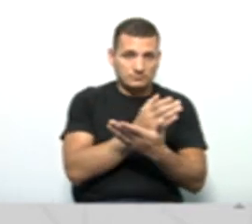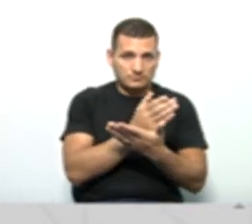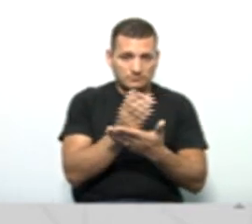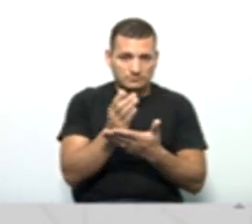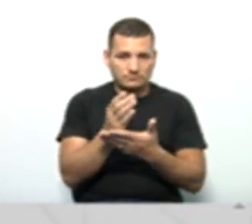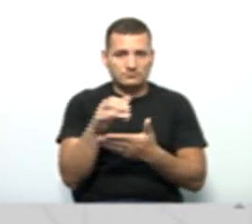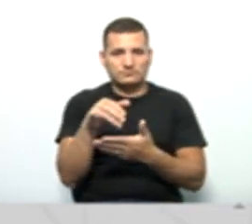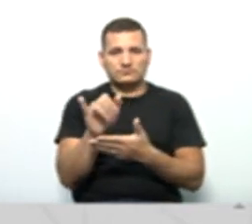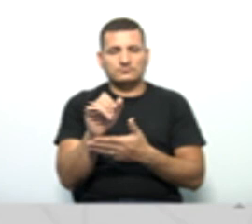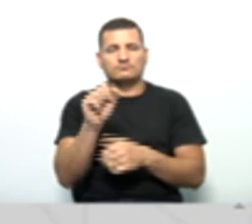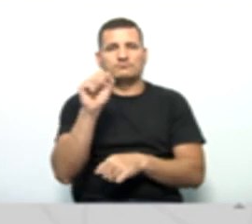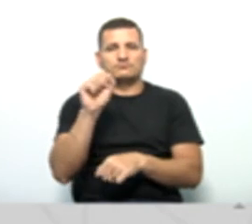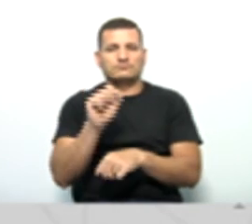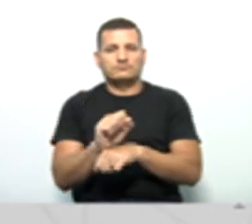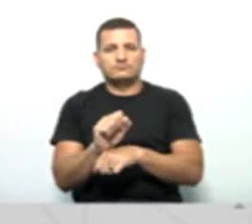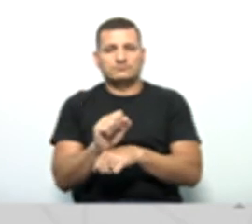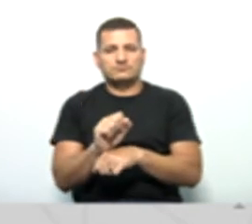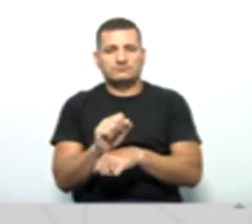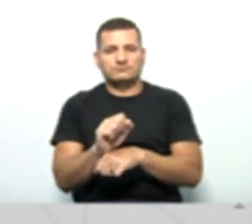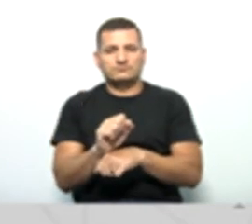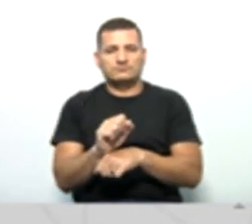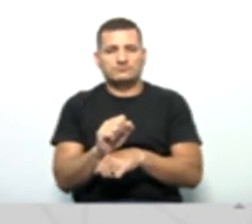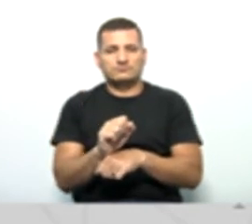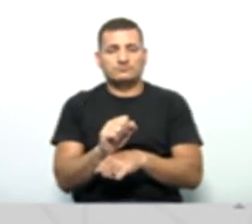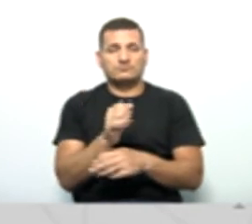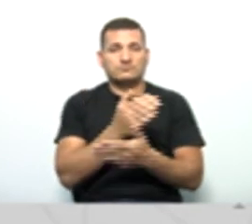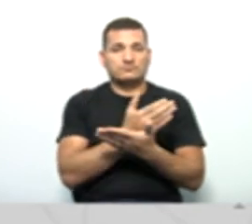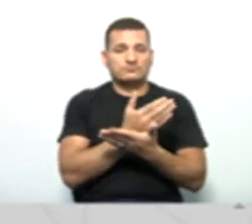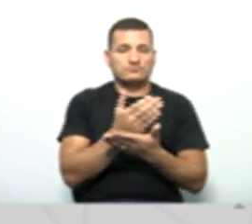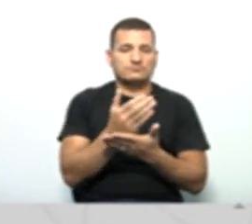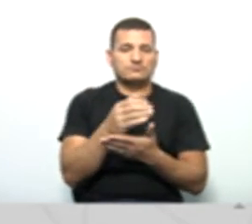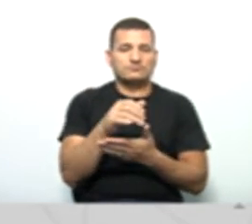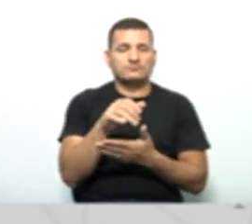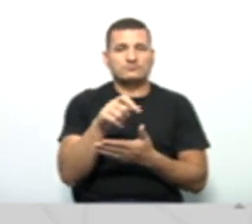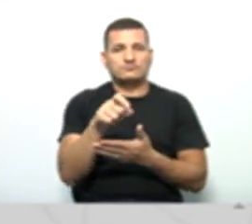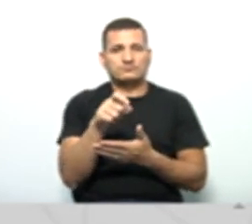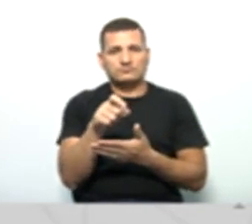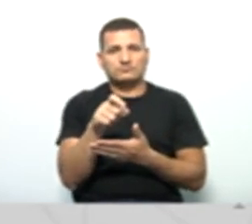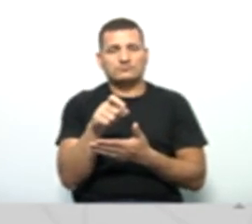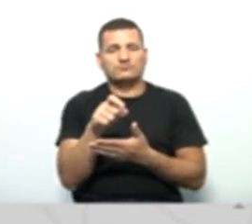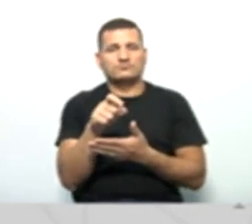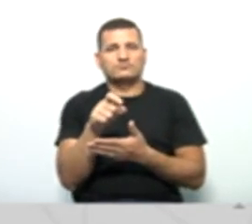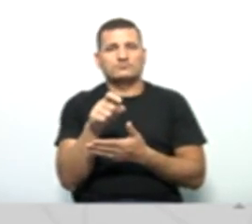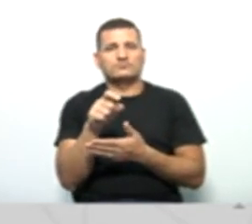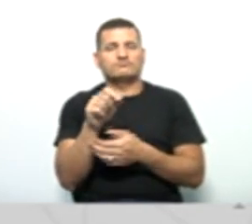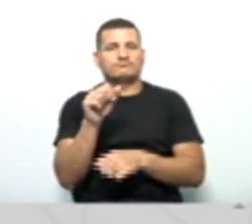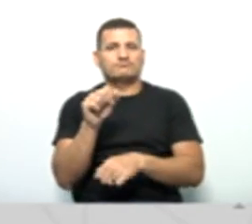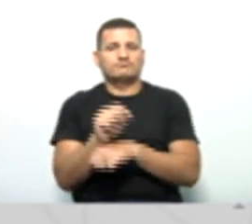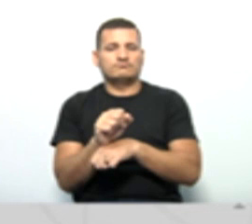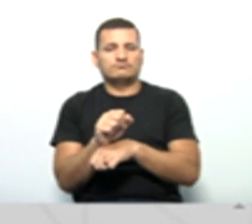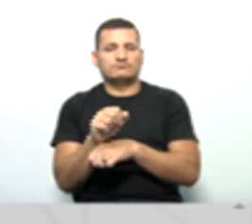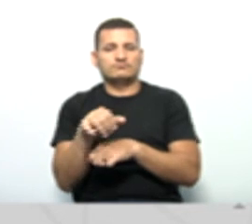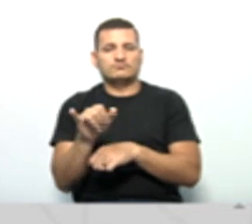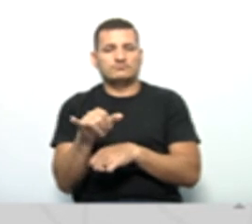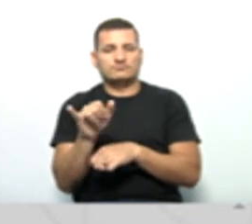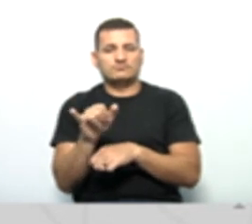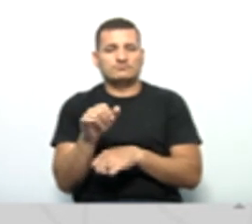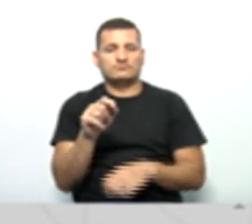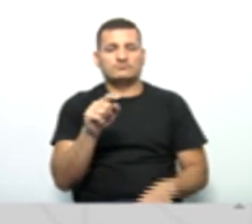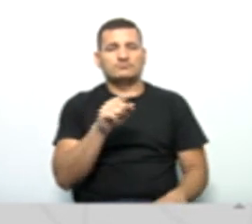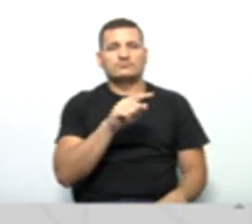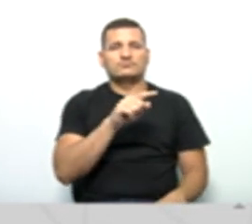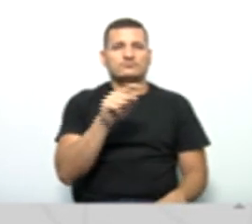fim. Ou seja, se inicia no X e termina no Y. O Z é a